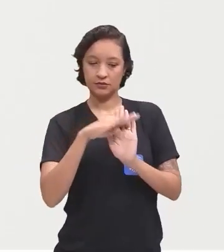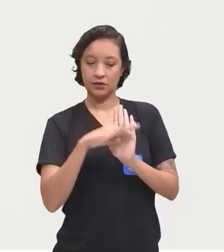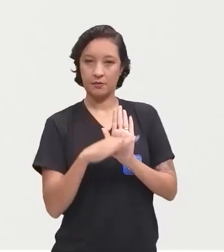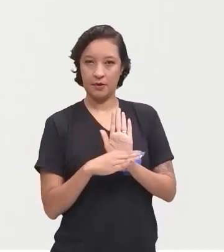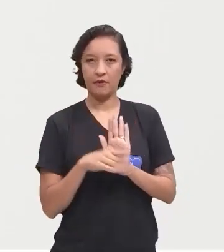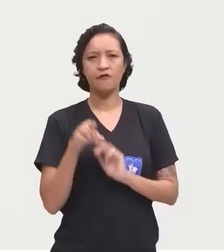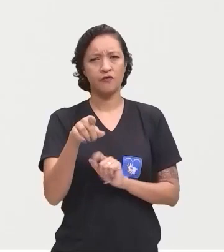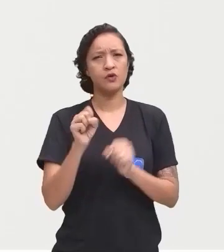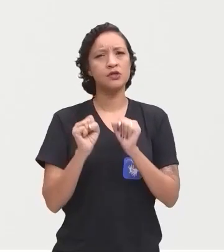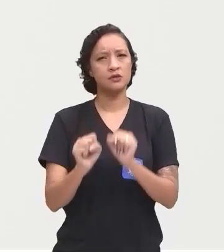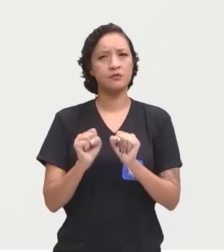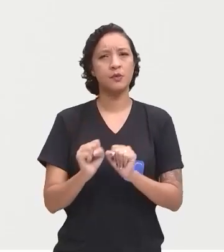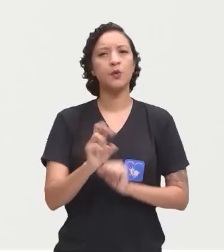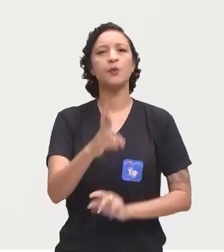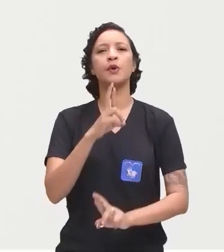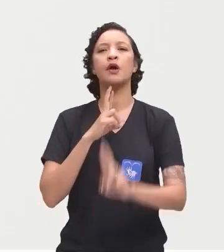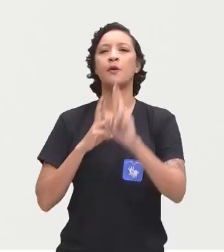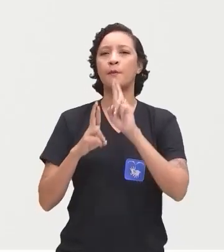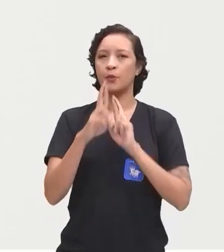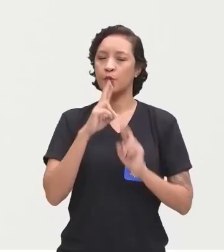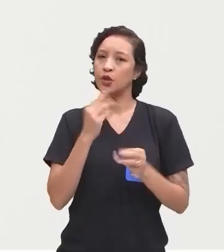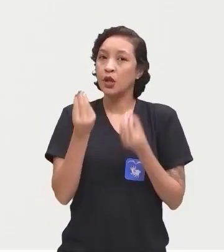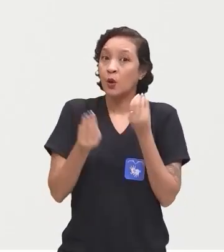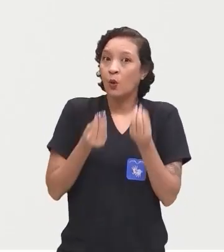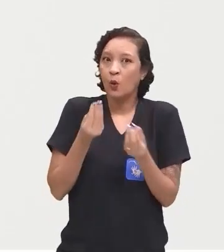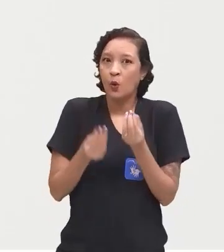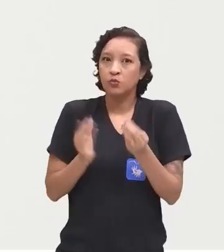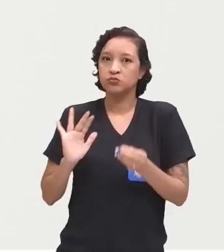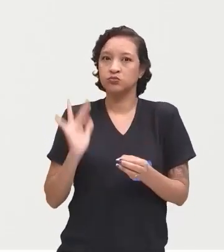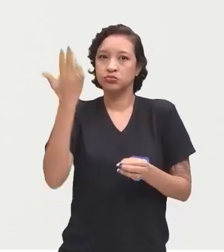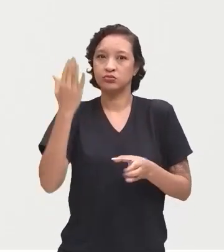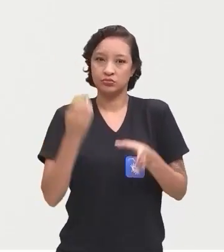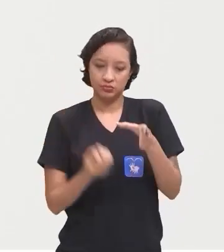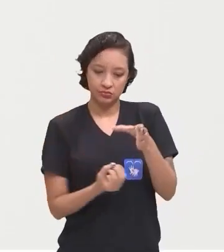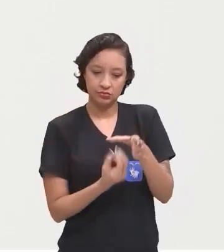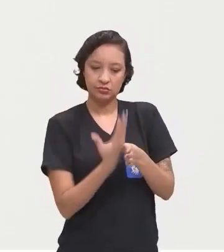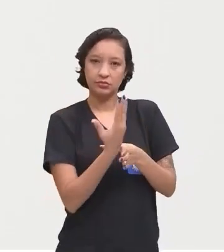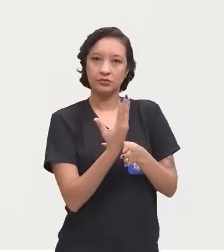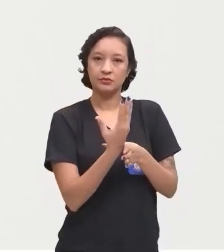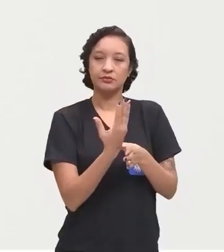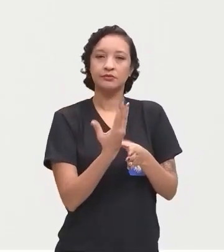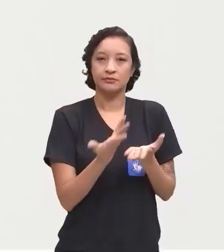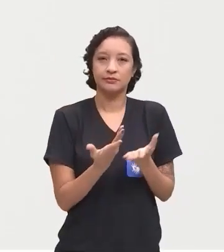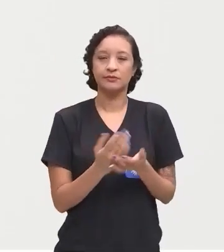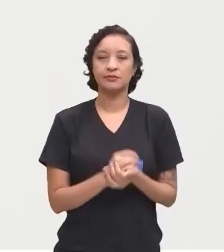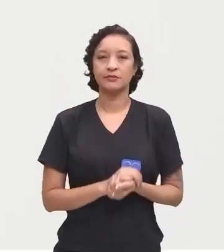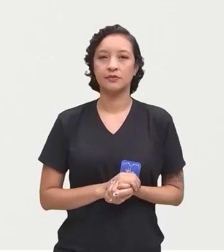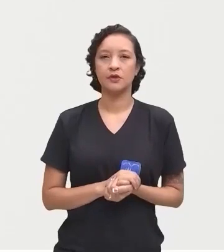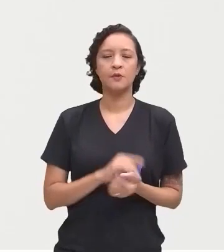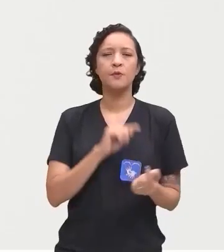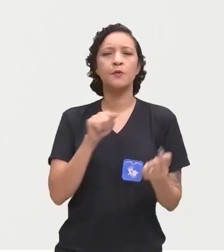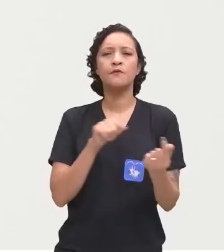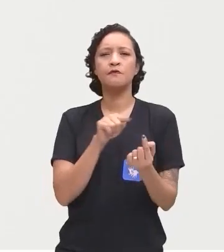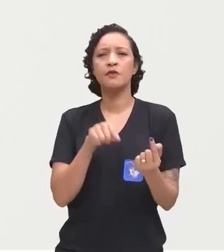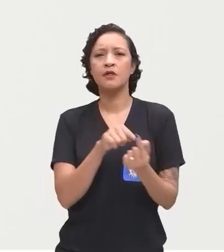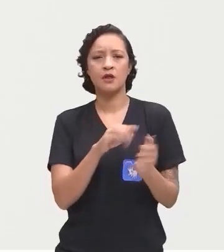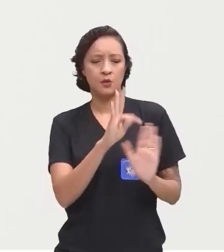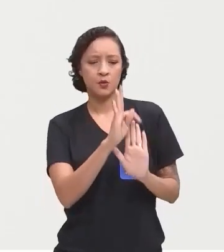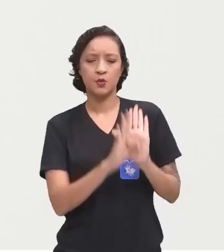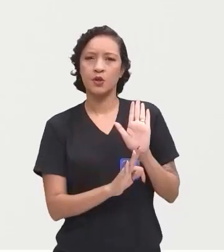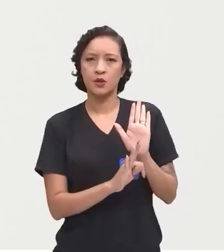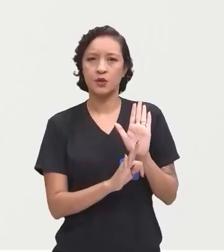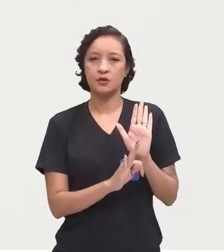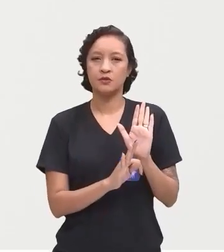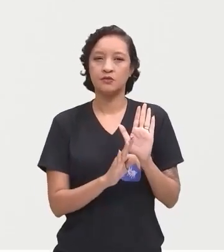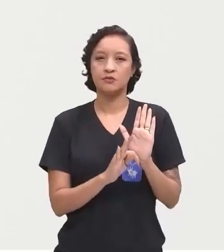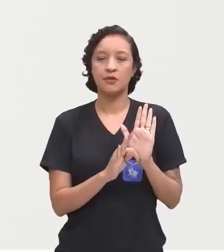dizer como chegamos a uma plantinha, tá bom? Do que se trata o texto? Analisando esse